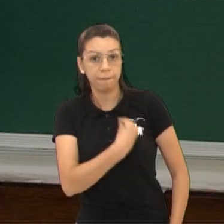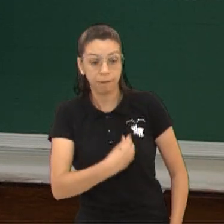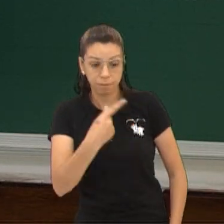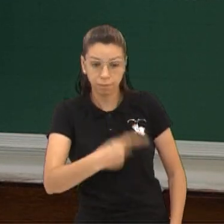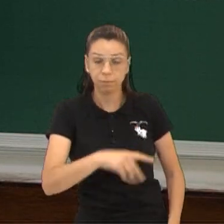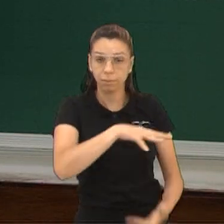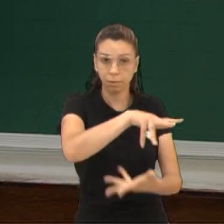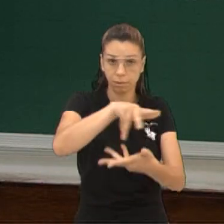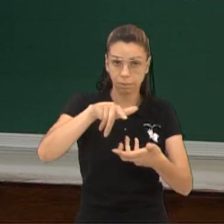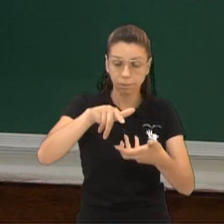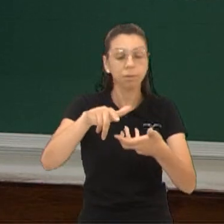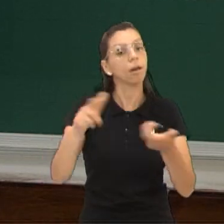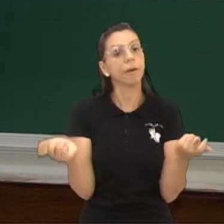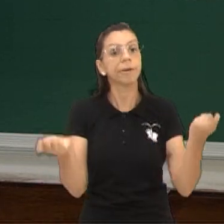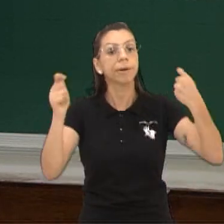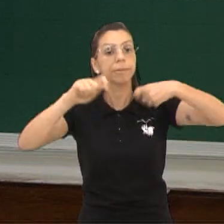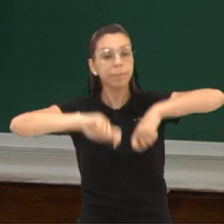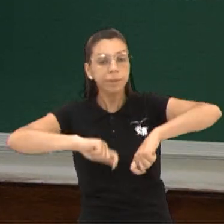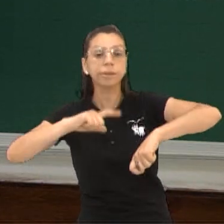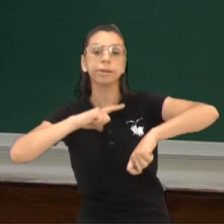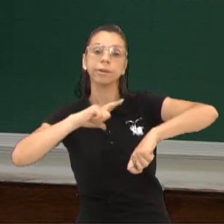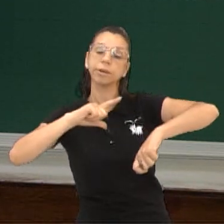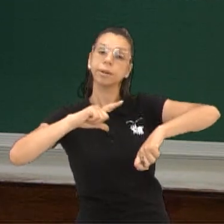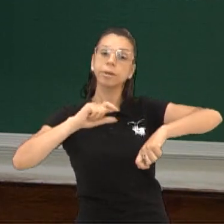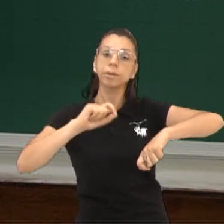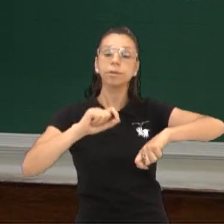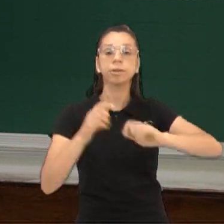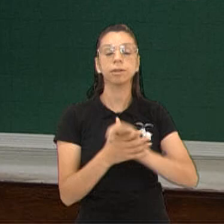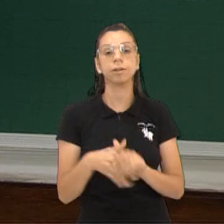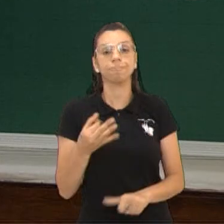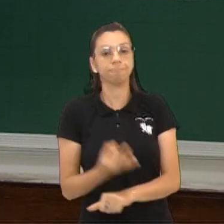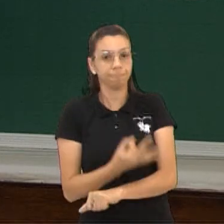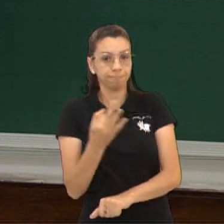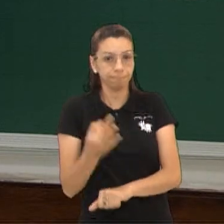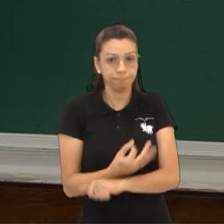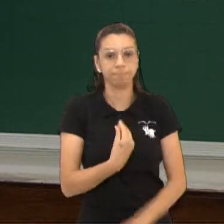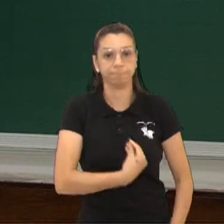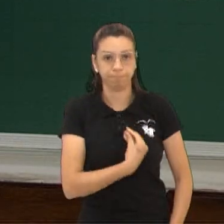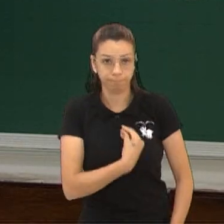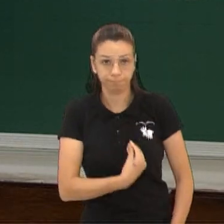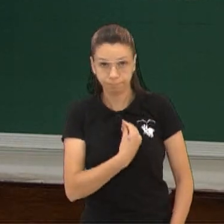dele, a capacidade que ele tem de suportar a vida.